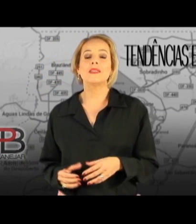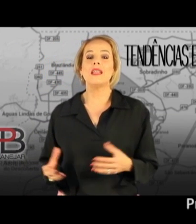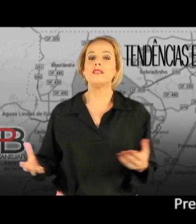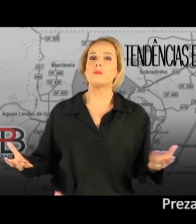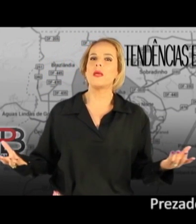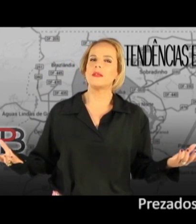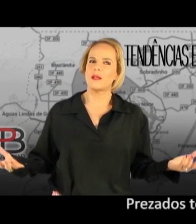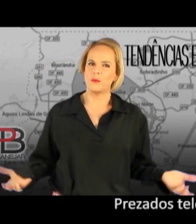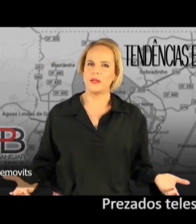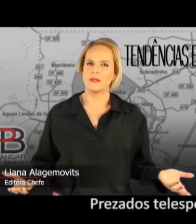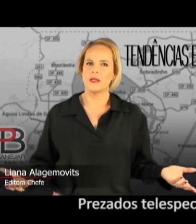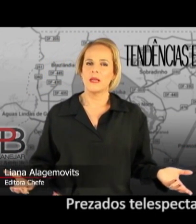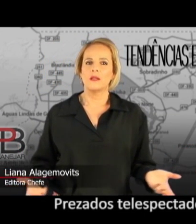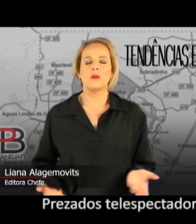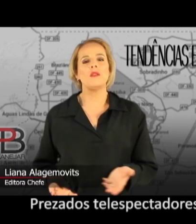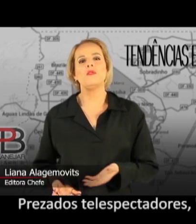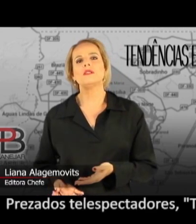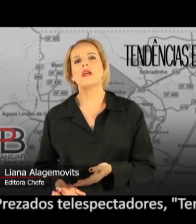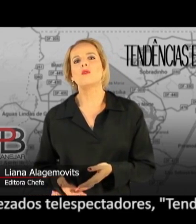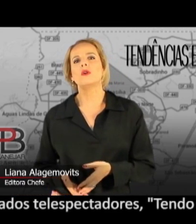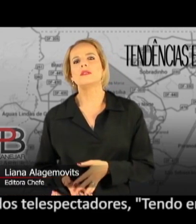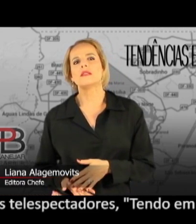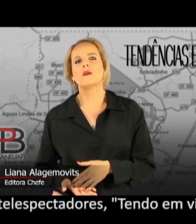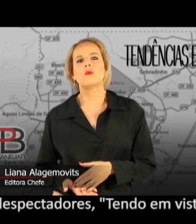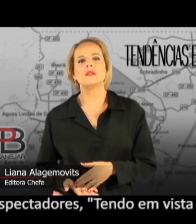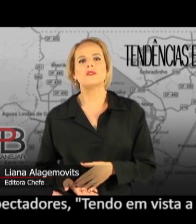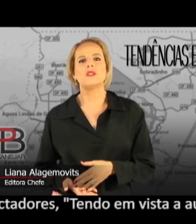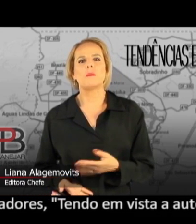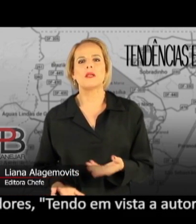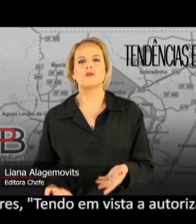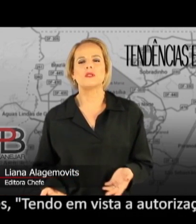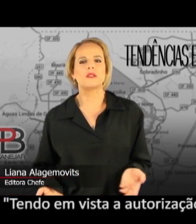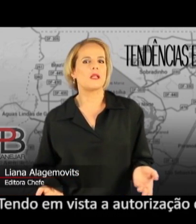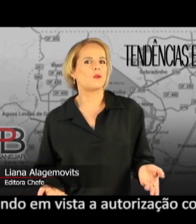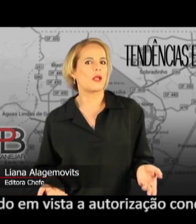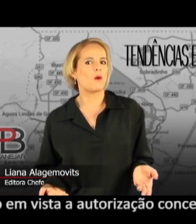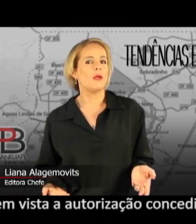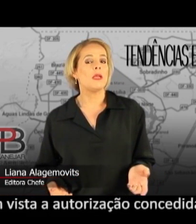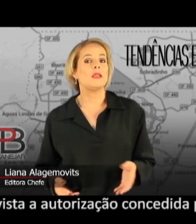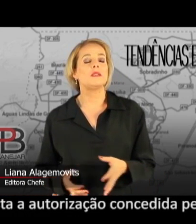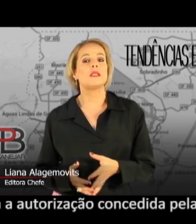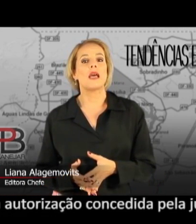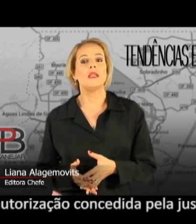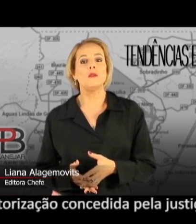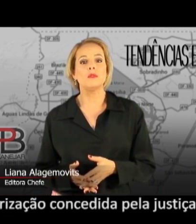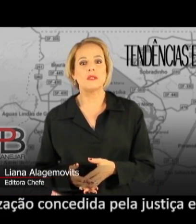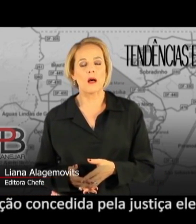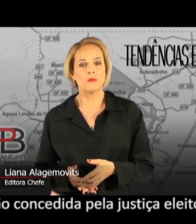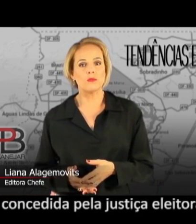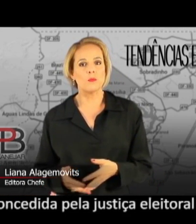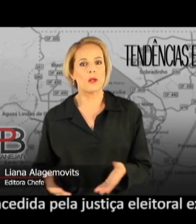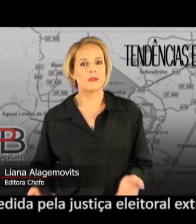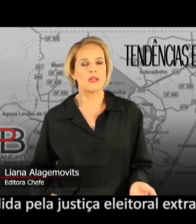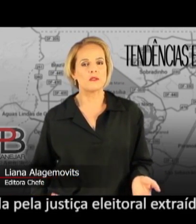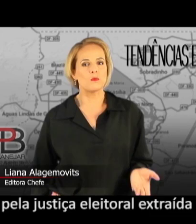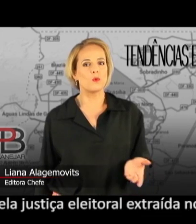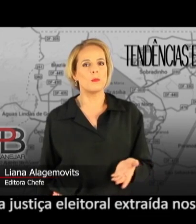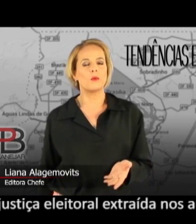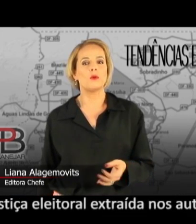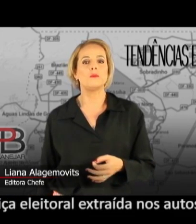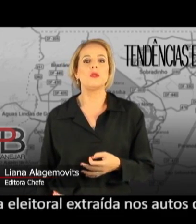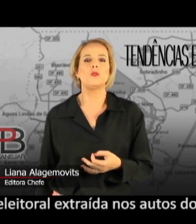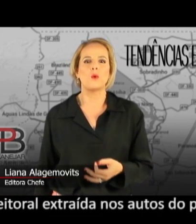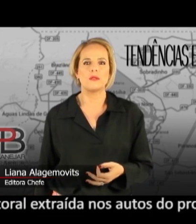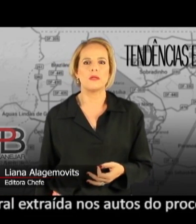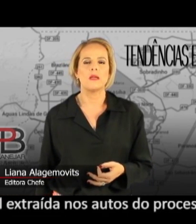Boa tarde, telespectadores. Tendo em vista a autorização concedida pela Justiça Eleitoral, extraída nos autos do processo